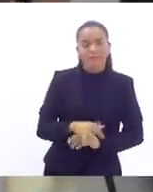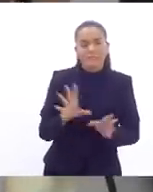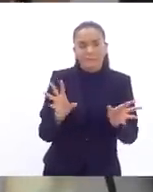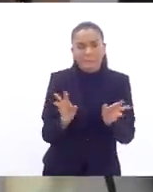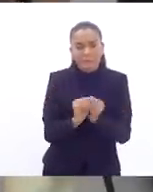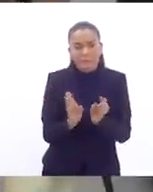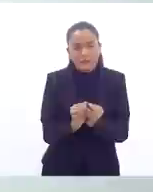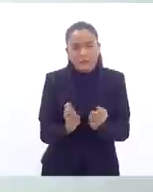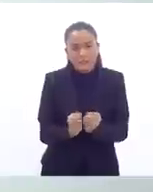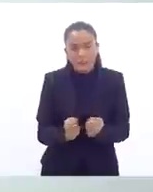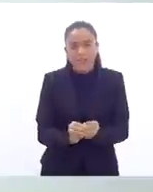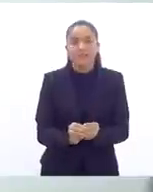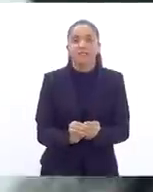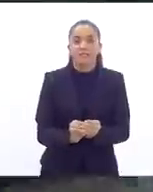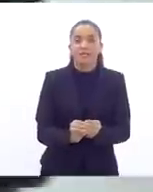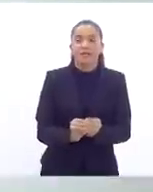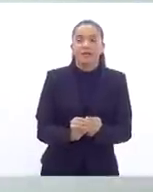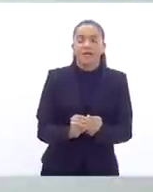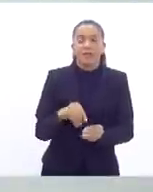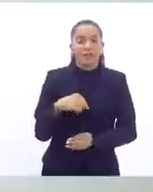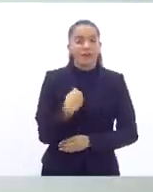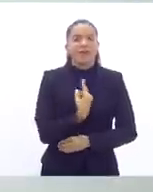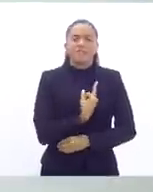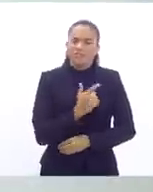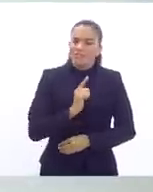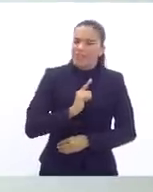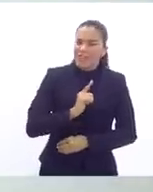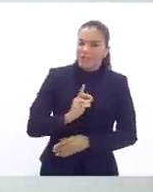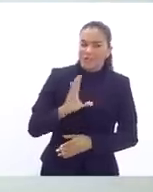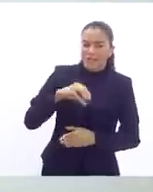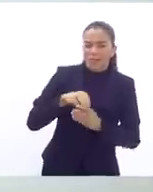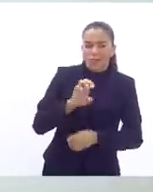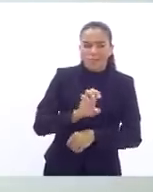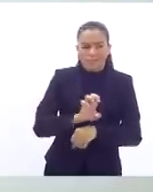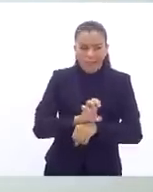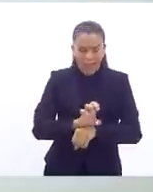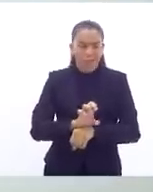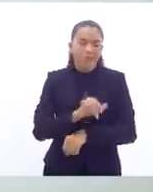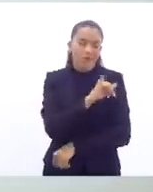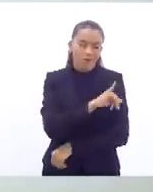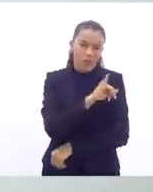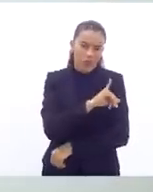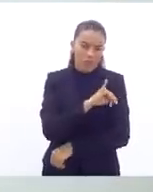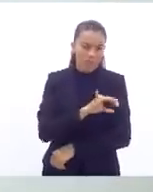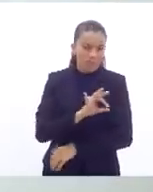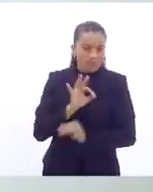breve a gente tem no Estado do Rio de Janeiro bem consolidado